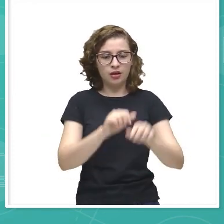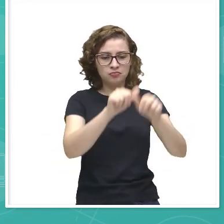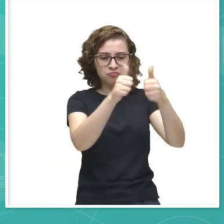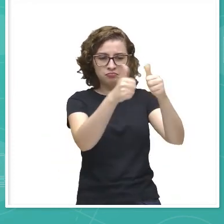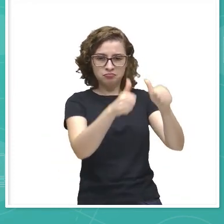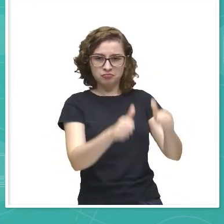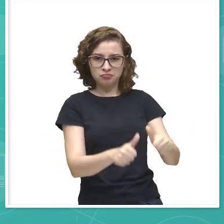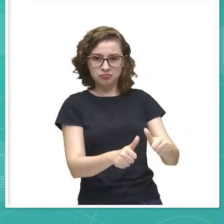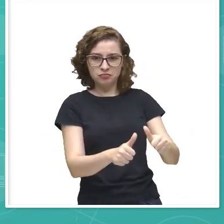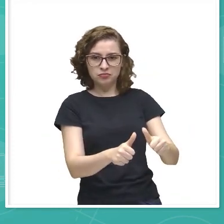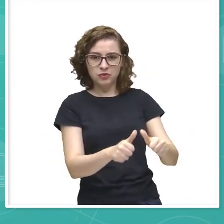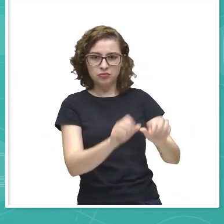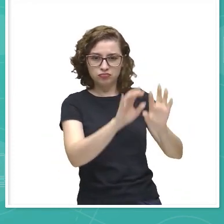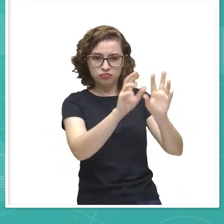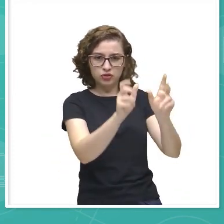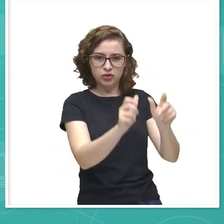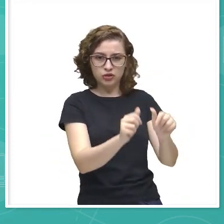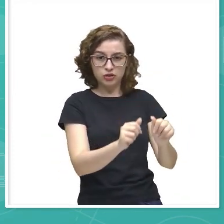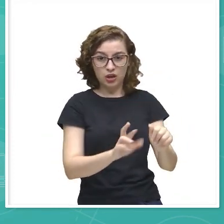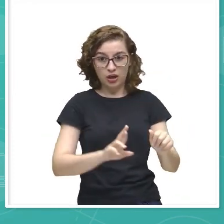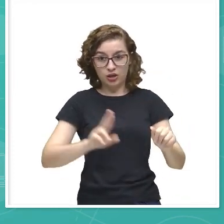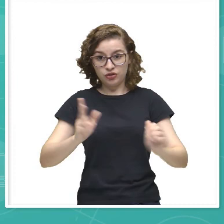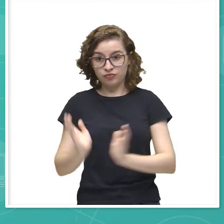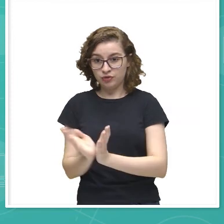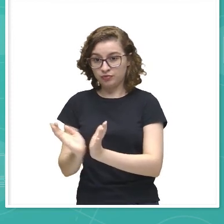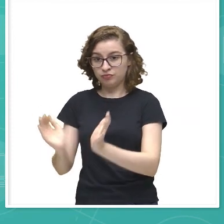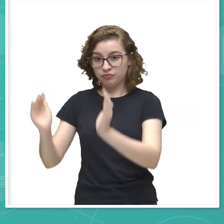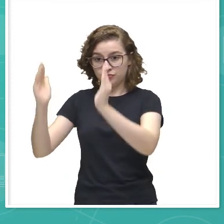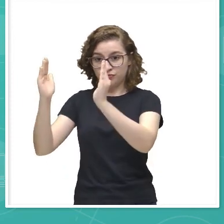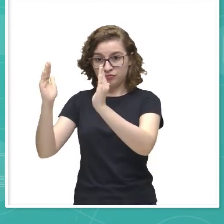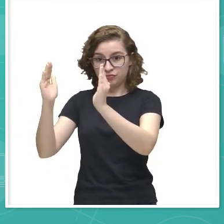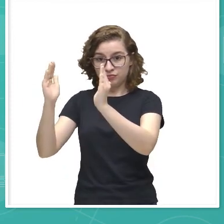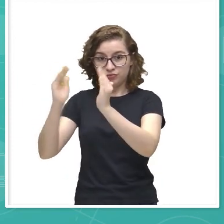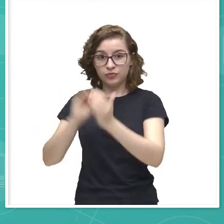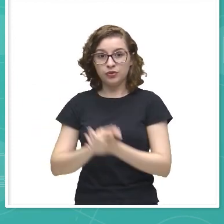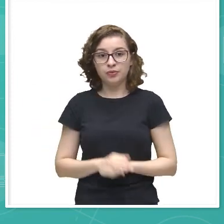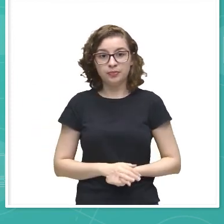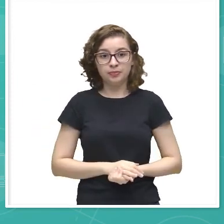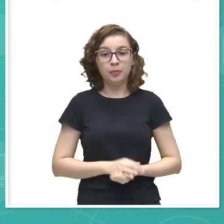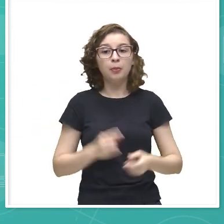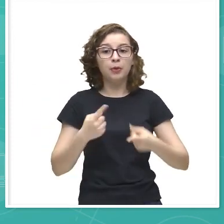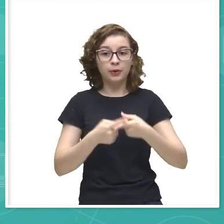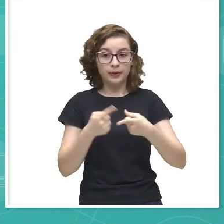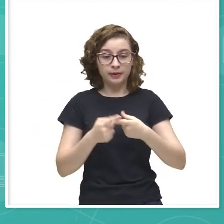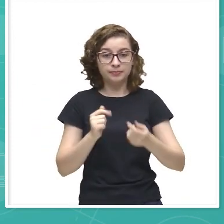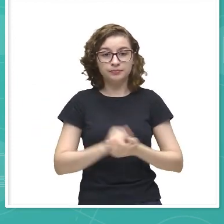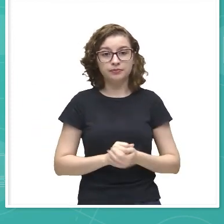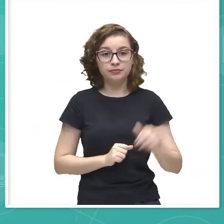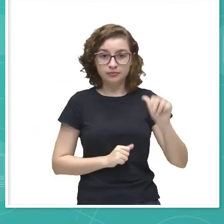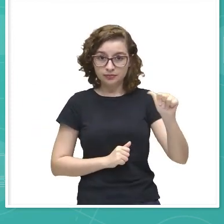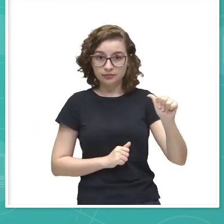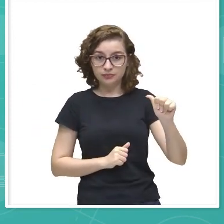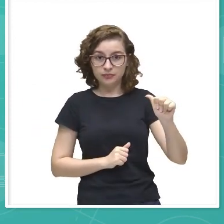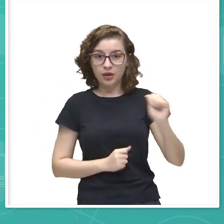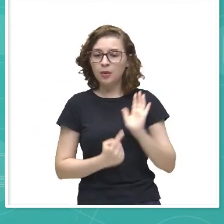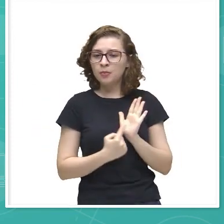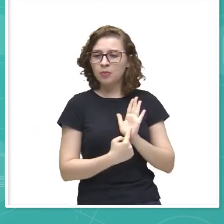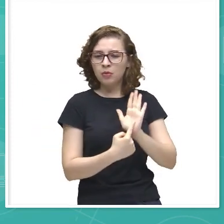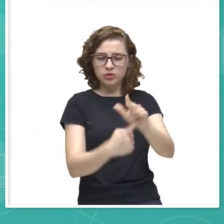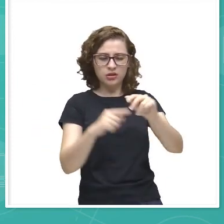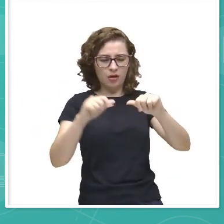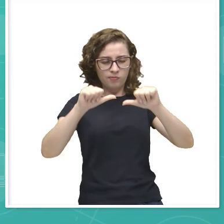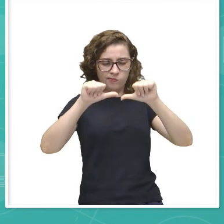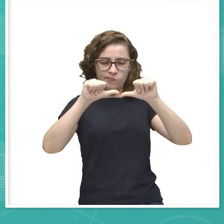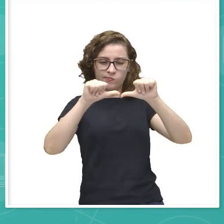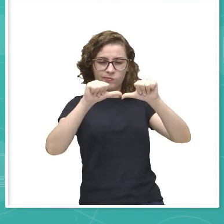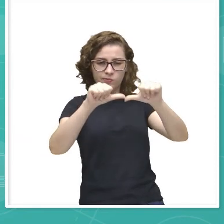distingue da urna funerária marajoara ao alternativa A, evidenciar a